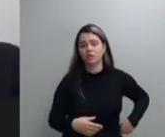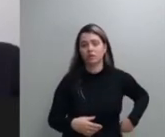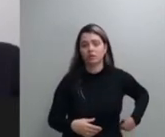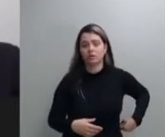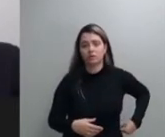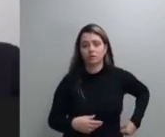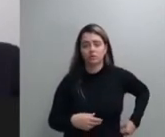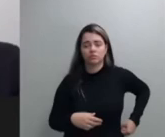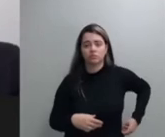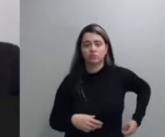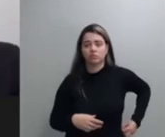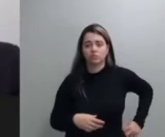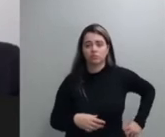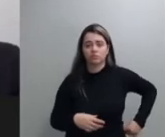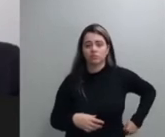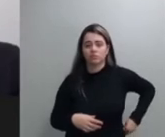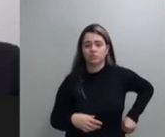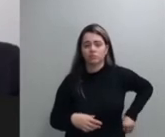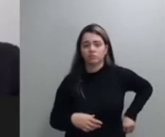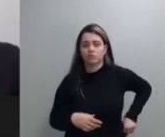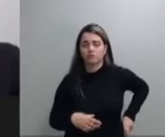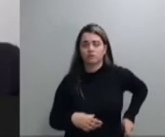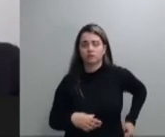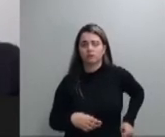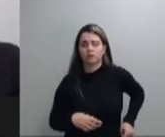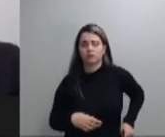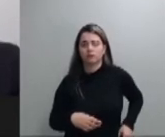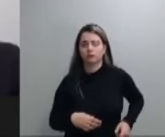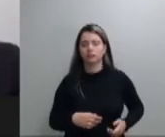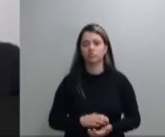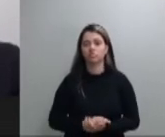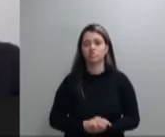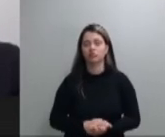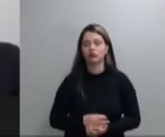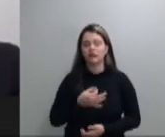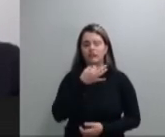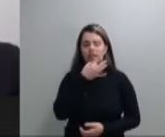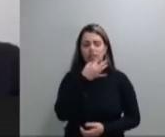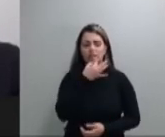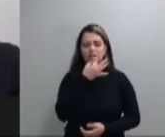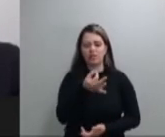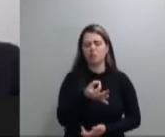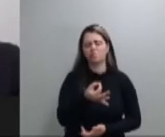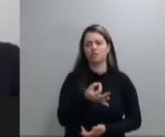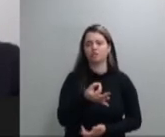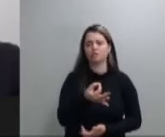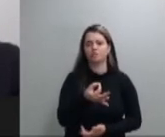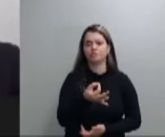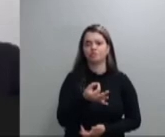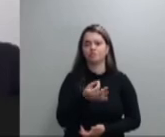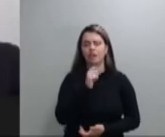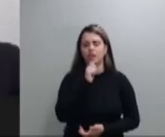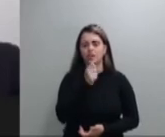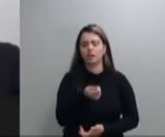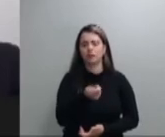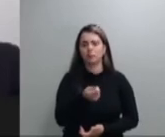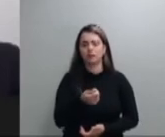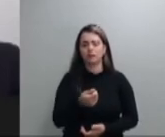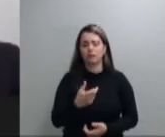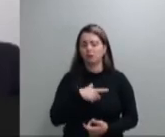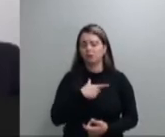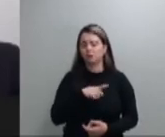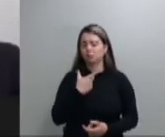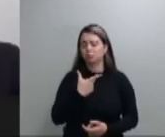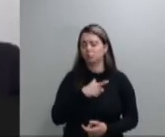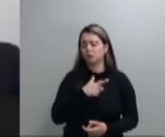dado elementar do tipo penso eu por exemplo a lesão o dolo no artigo 11 se não está comprovado o dolo não ocorre